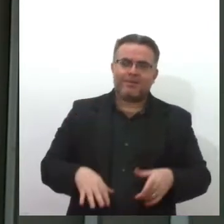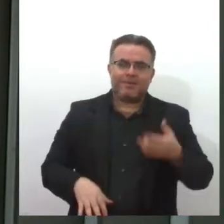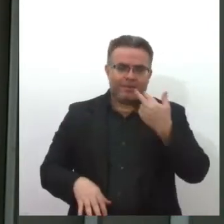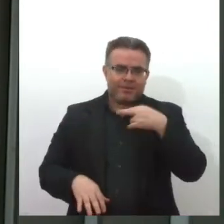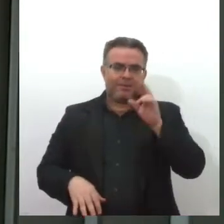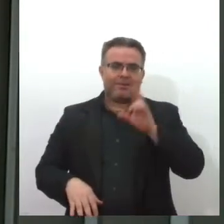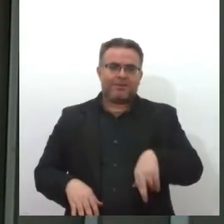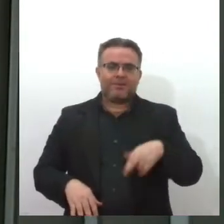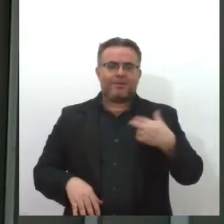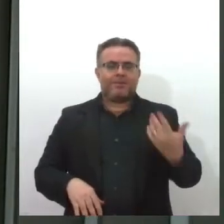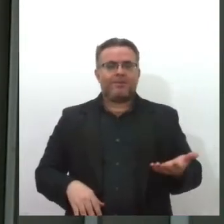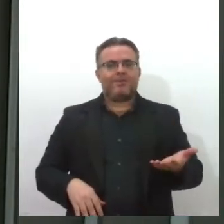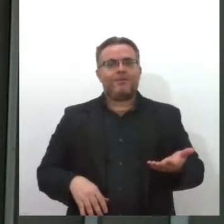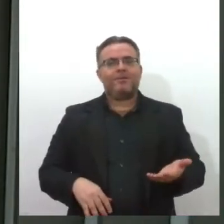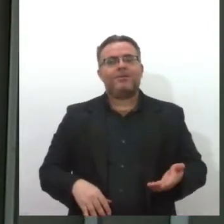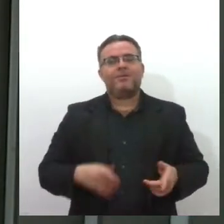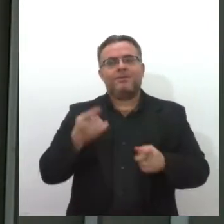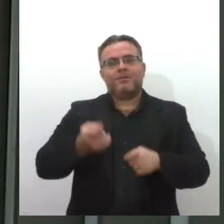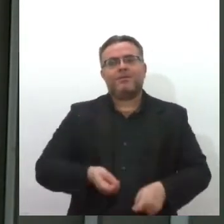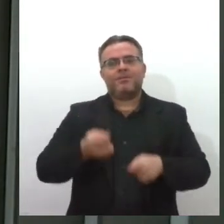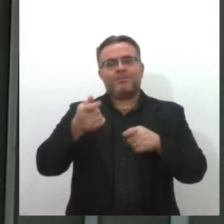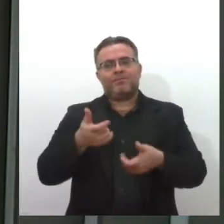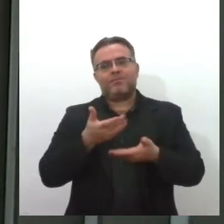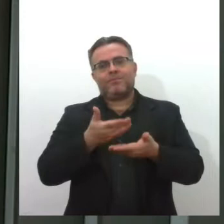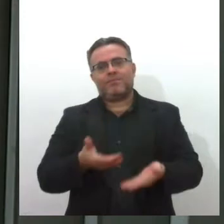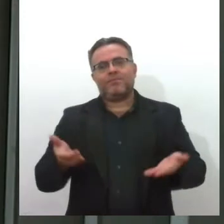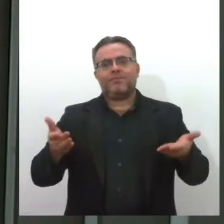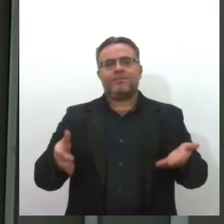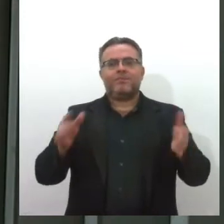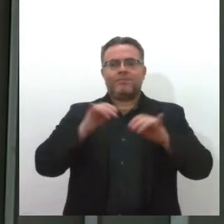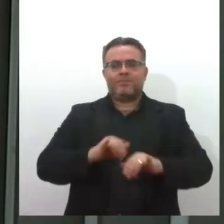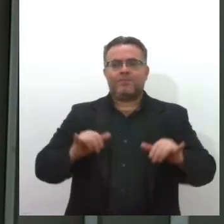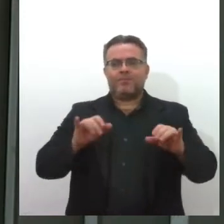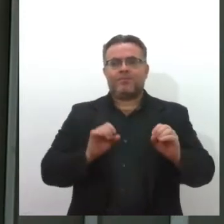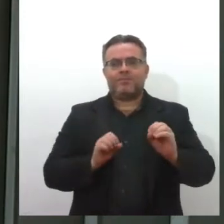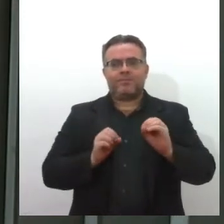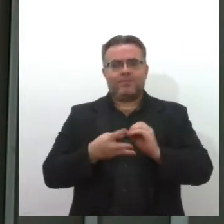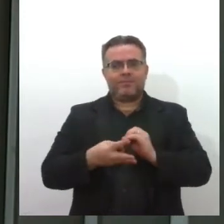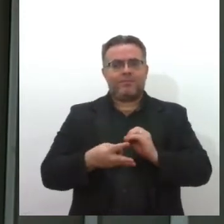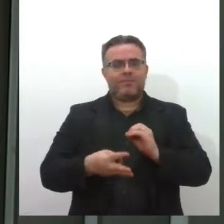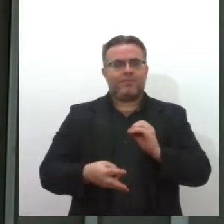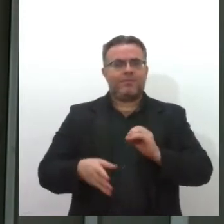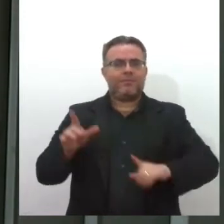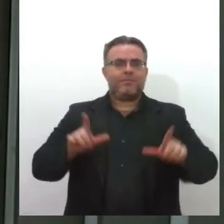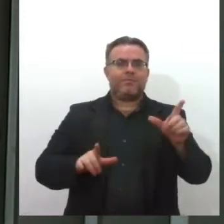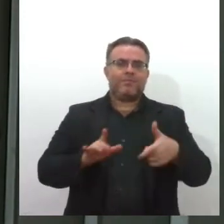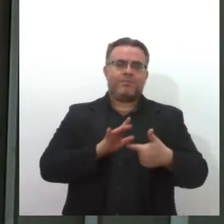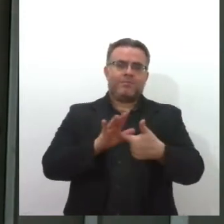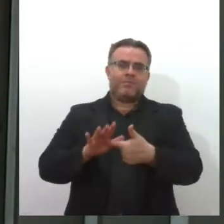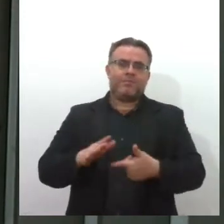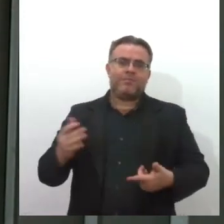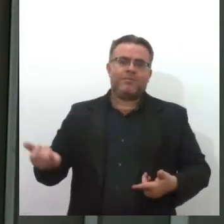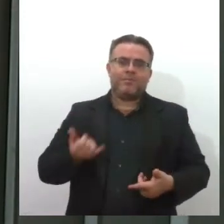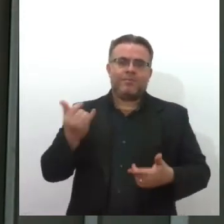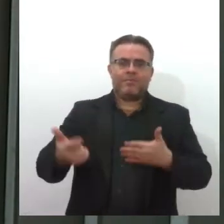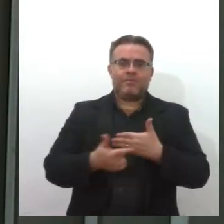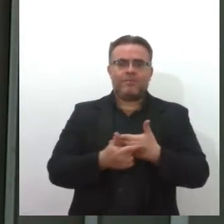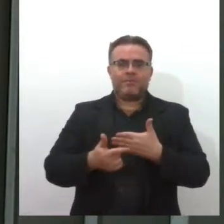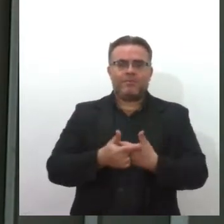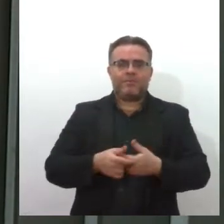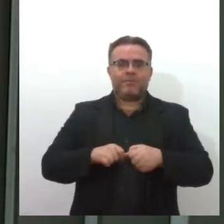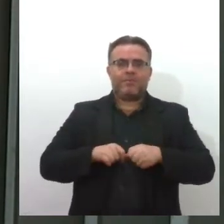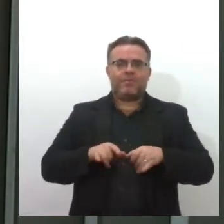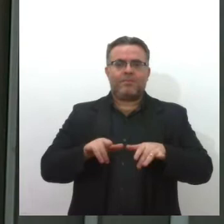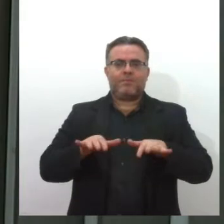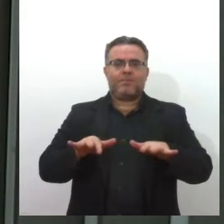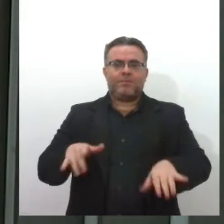Exatamente, quero desejar bom ano novo, ressaltar que a TV Lesley tem tido um papel fundamental de divulgação em